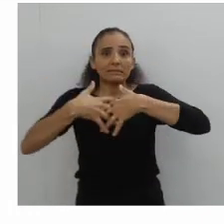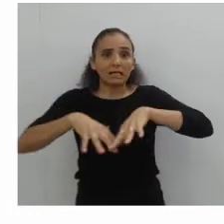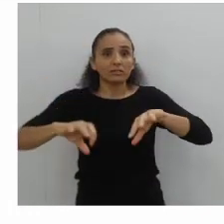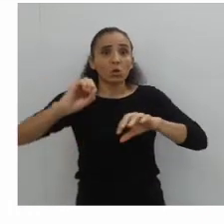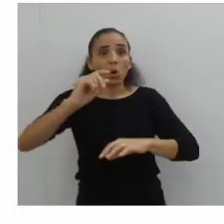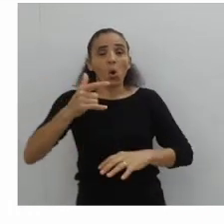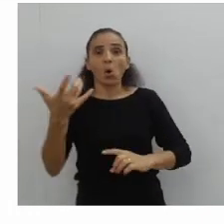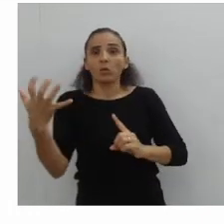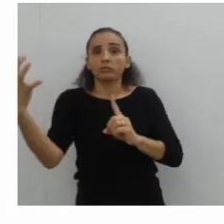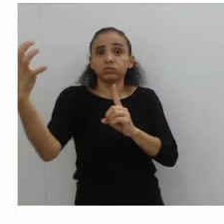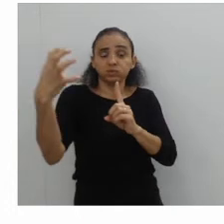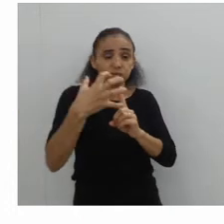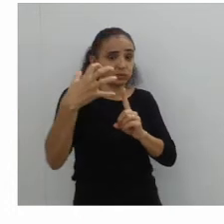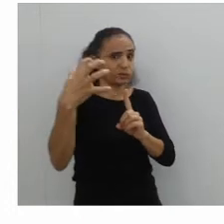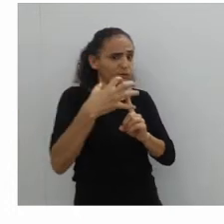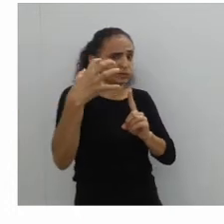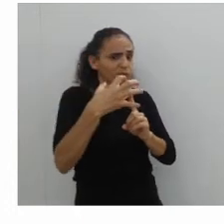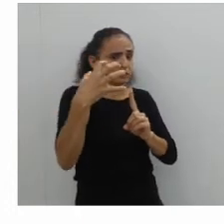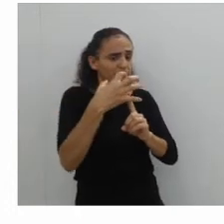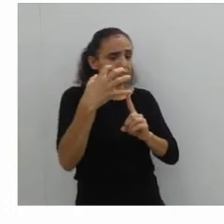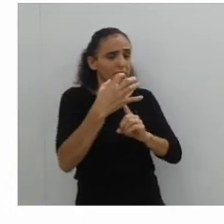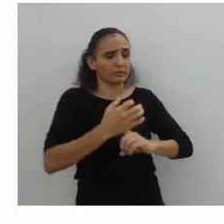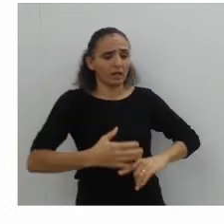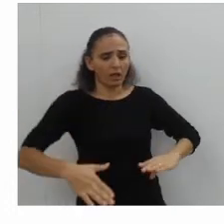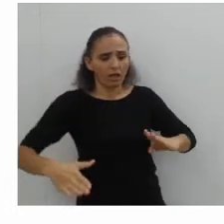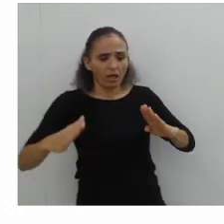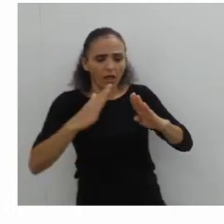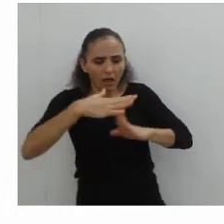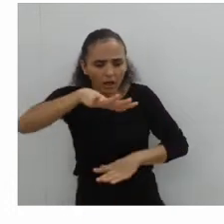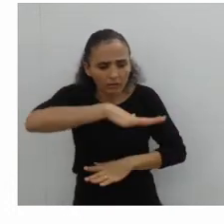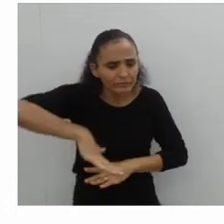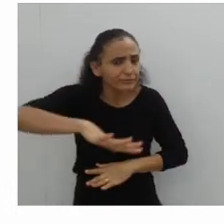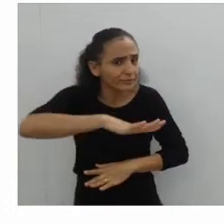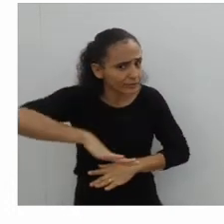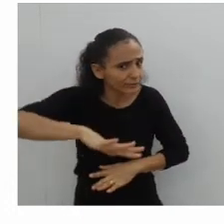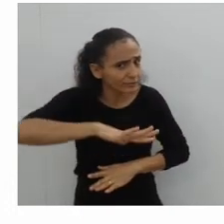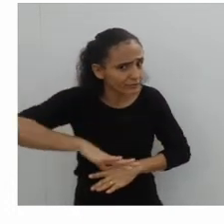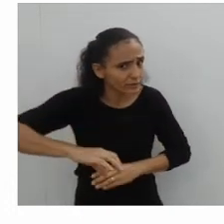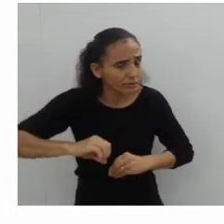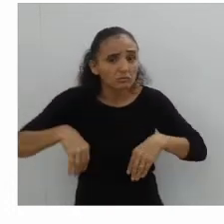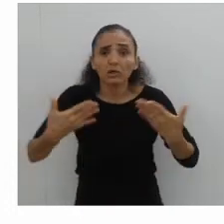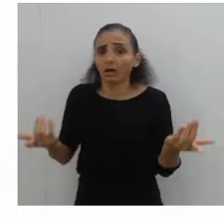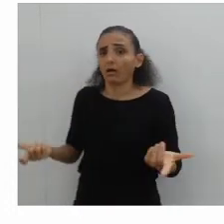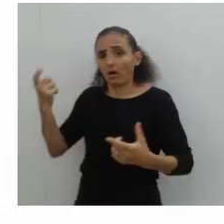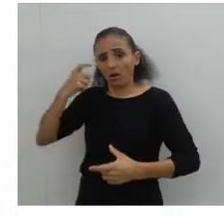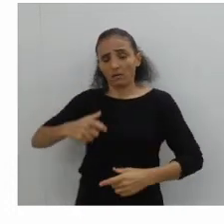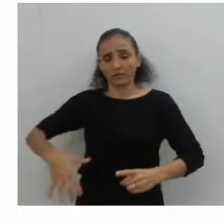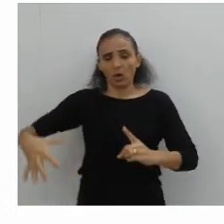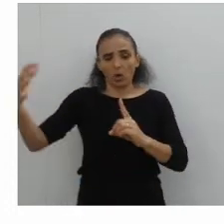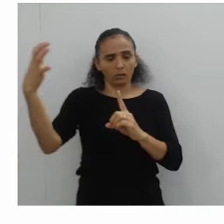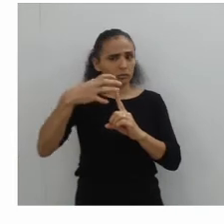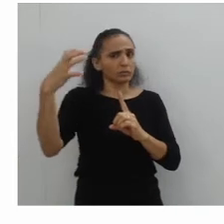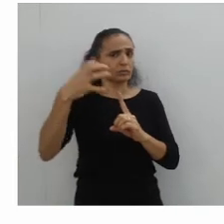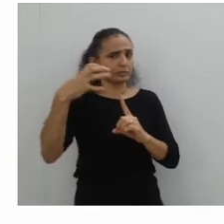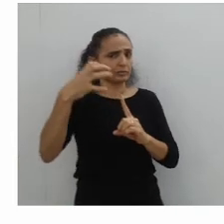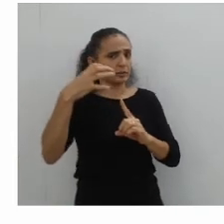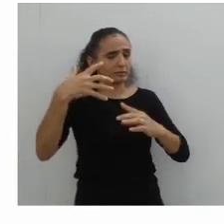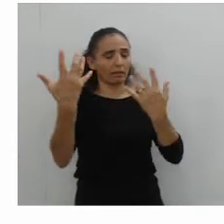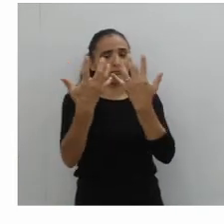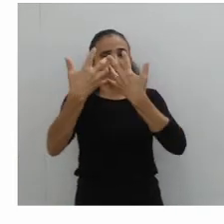é influenciado pelo ambiente em que ele vive? Eu vou repetir. O ser humano é competitivo por natureza ou